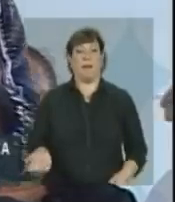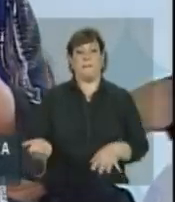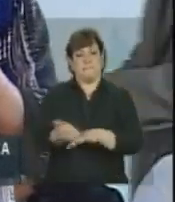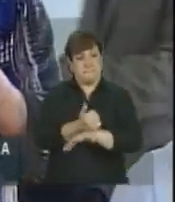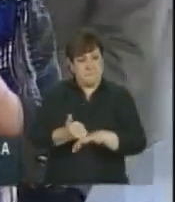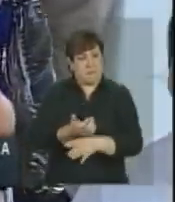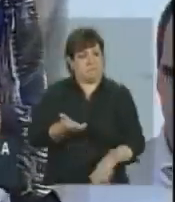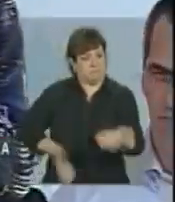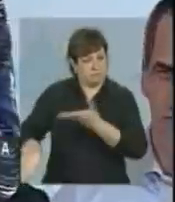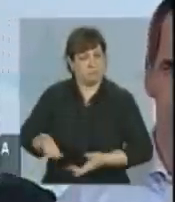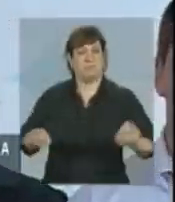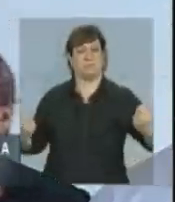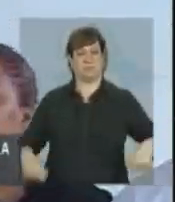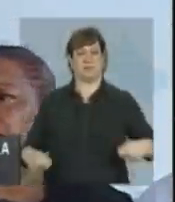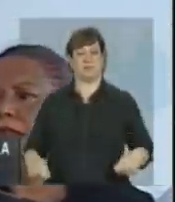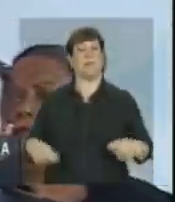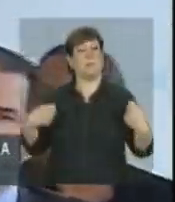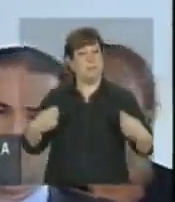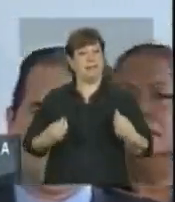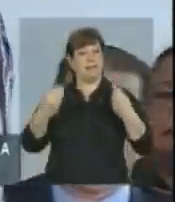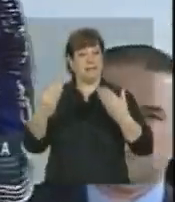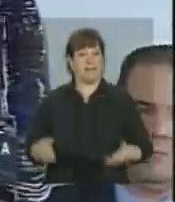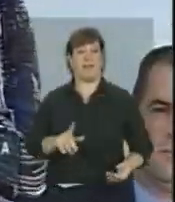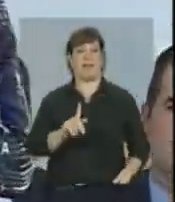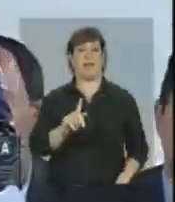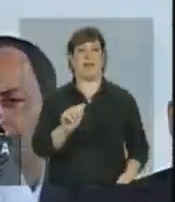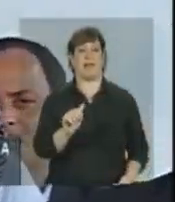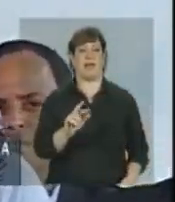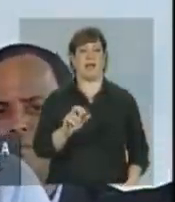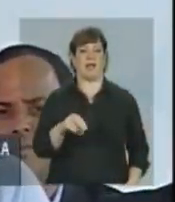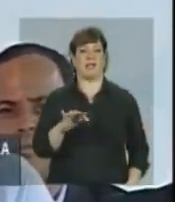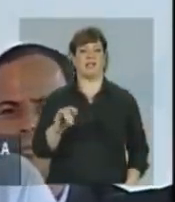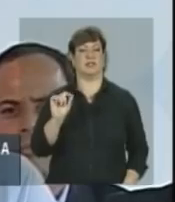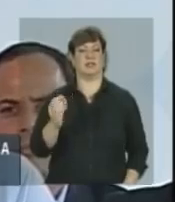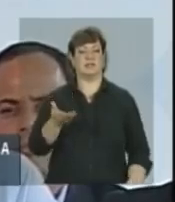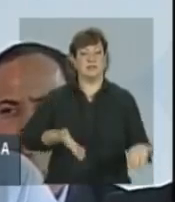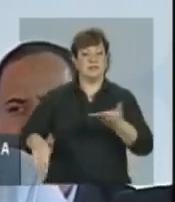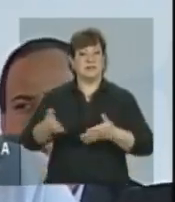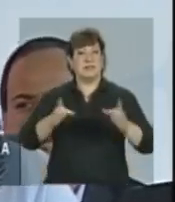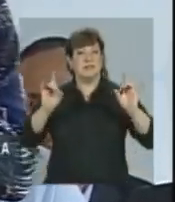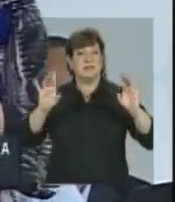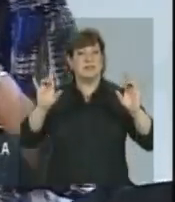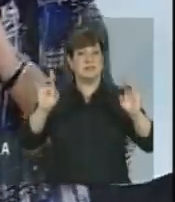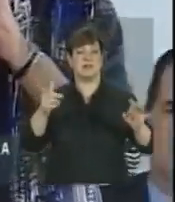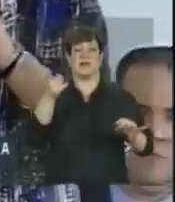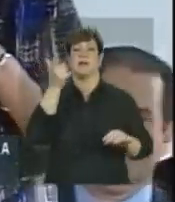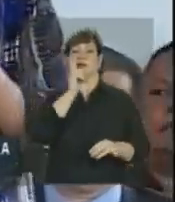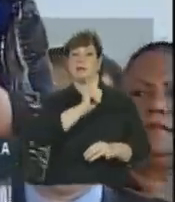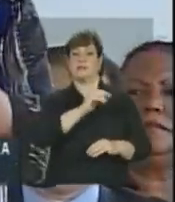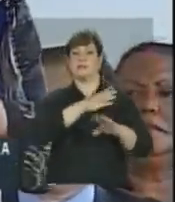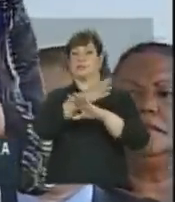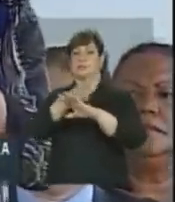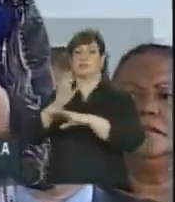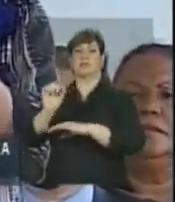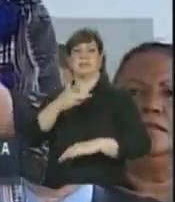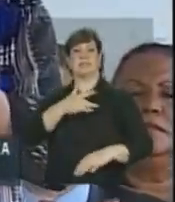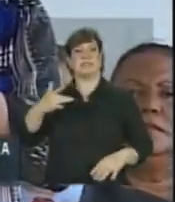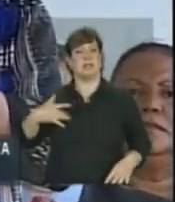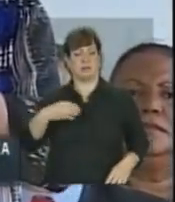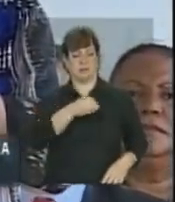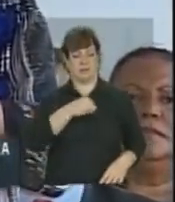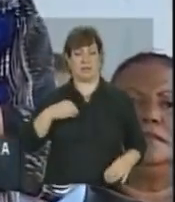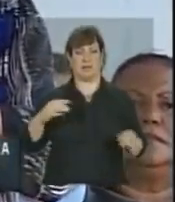atendimento, a gente não garantir para os brasileirinhos e para as brasileirinhas o acesso à saúde